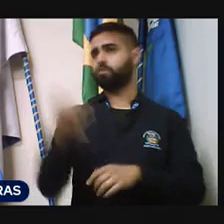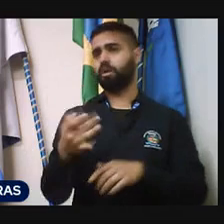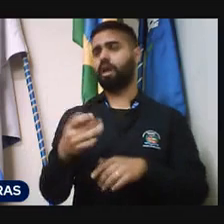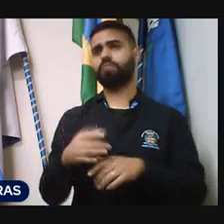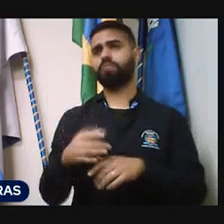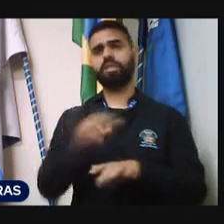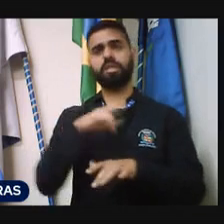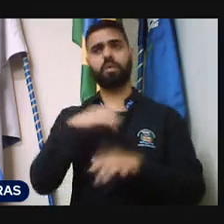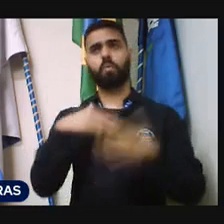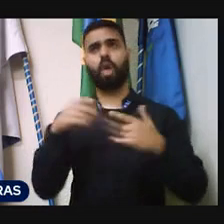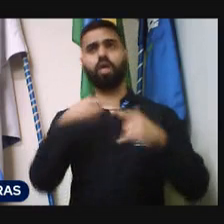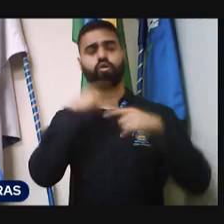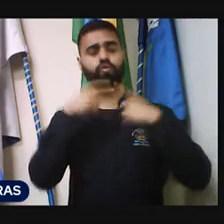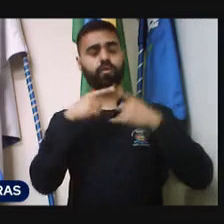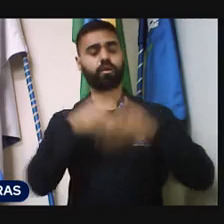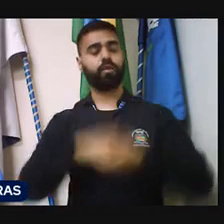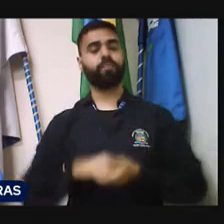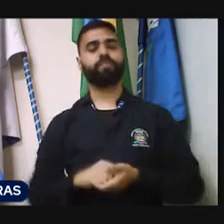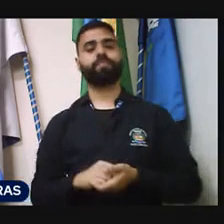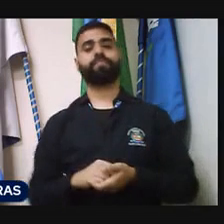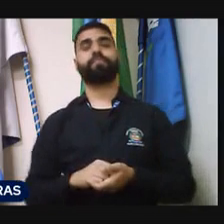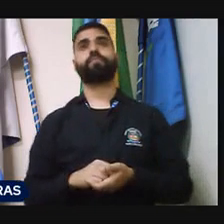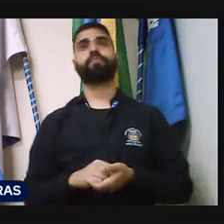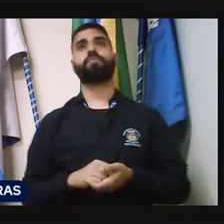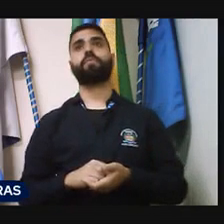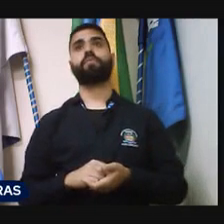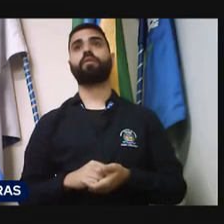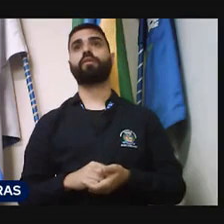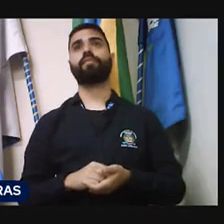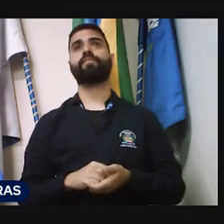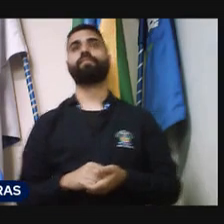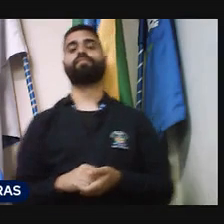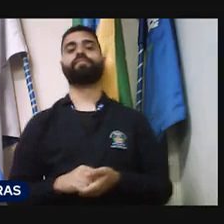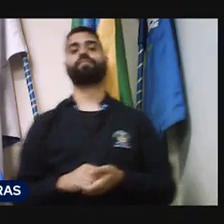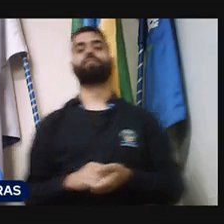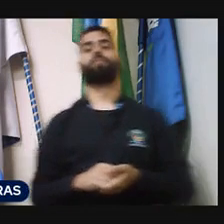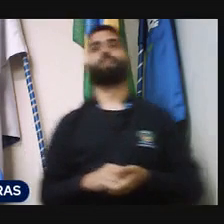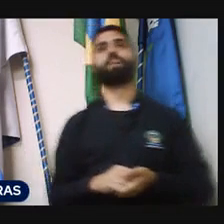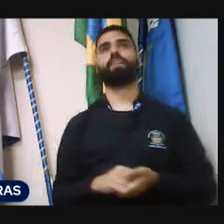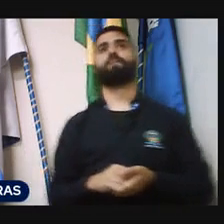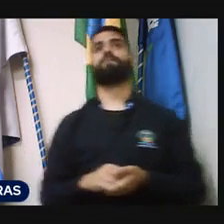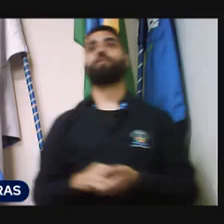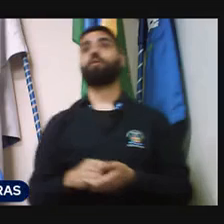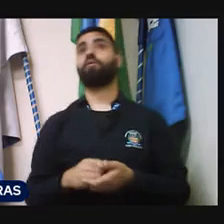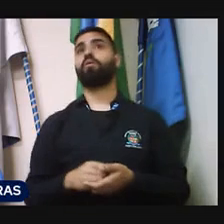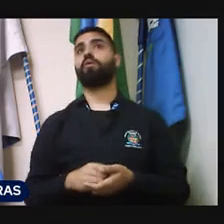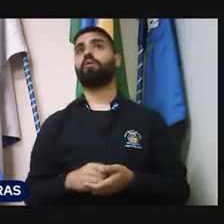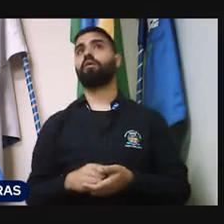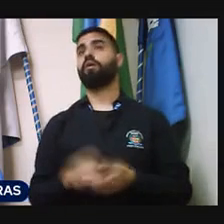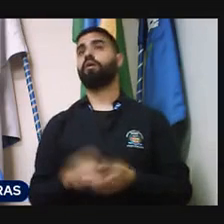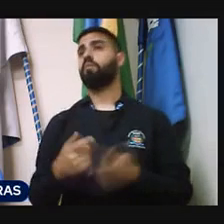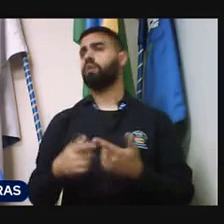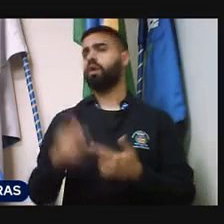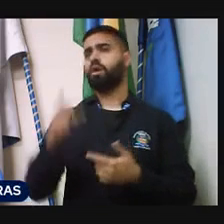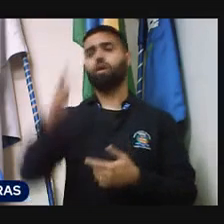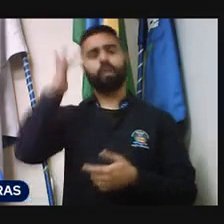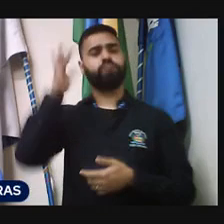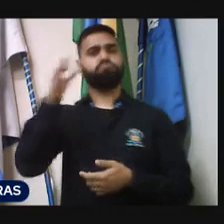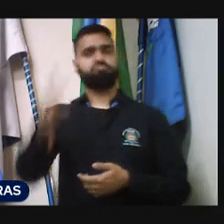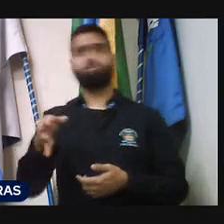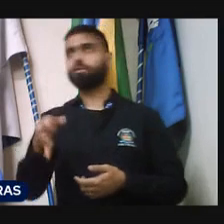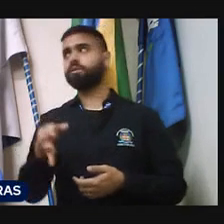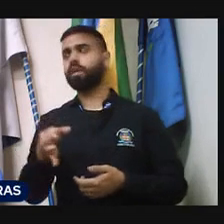tá porque eu acho justo e a cobrança eu acho que justo